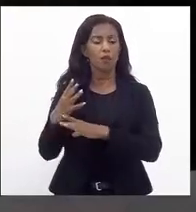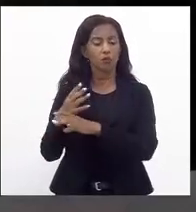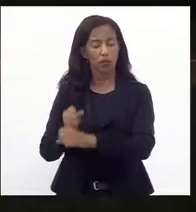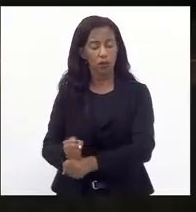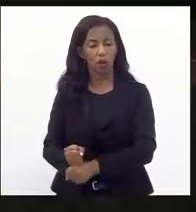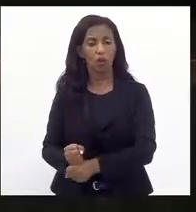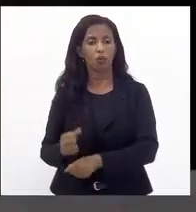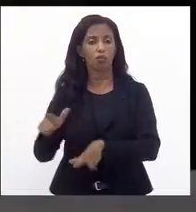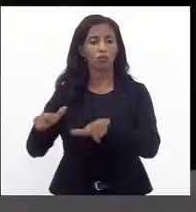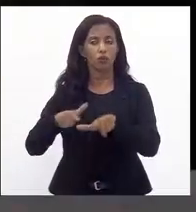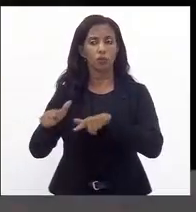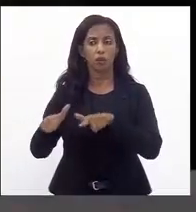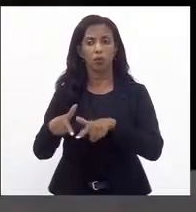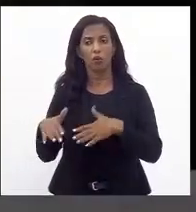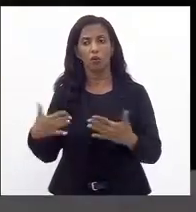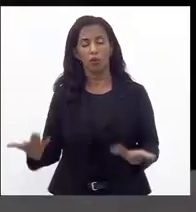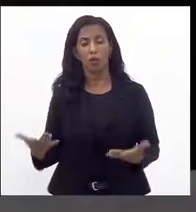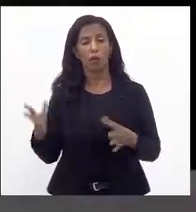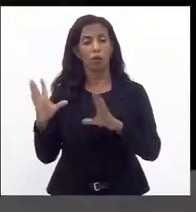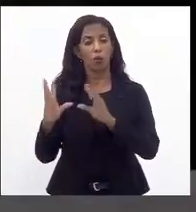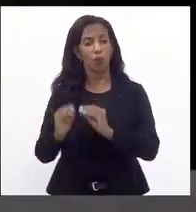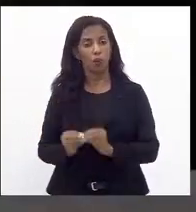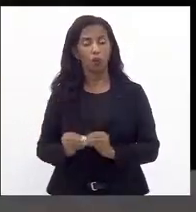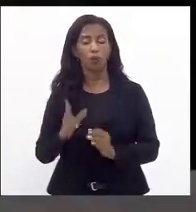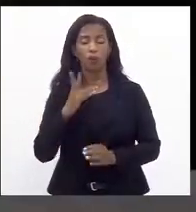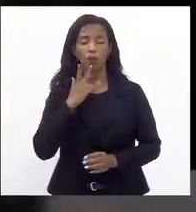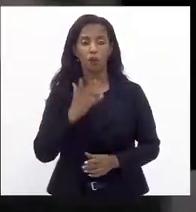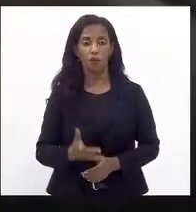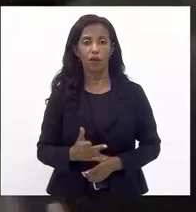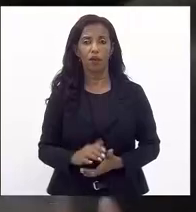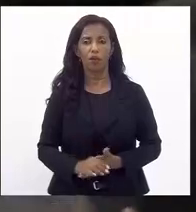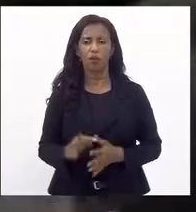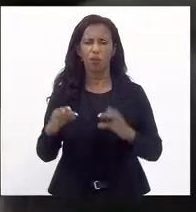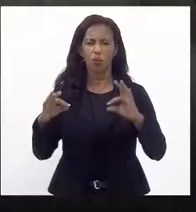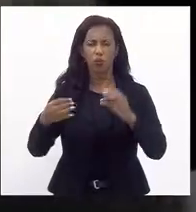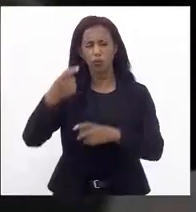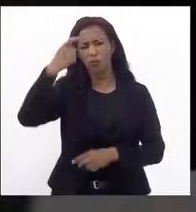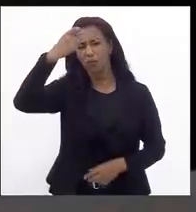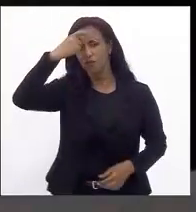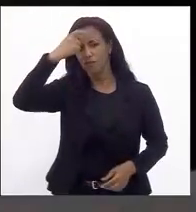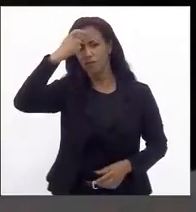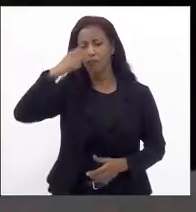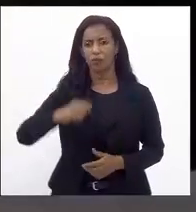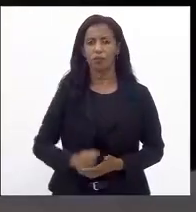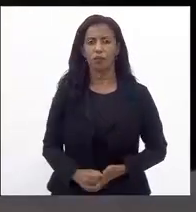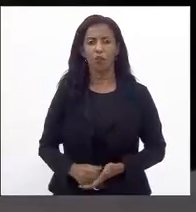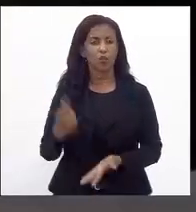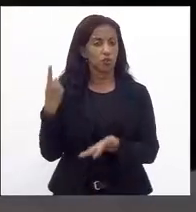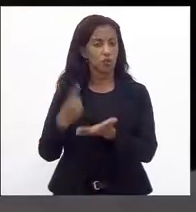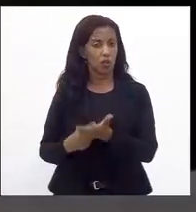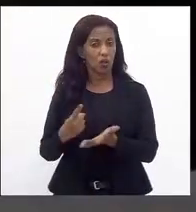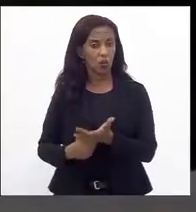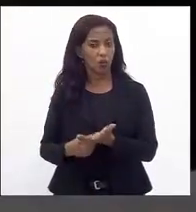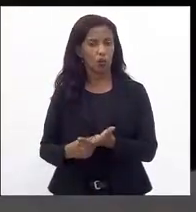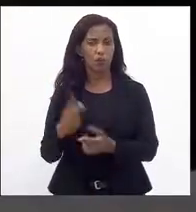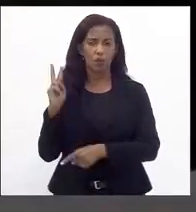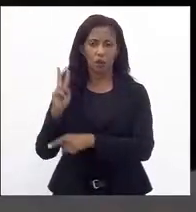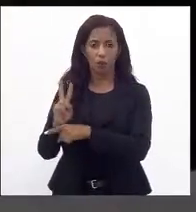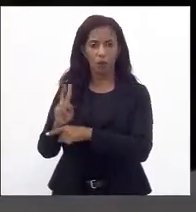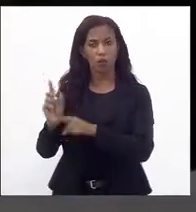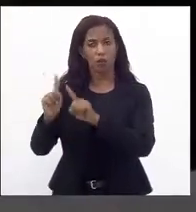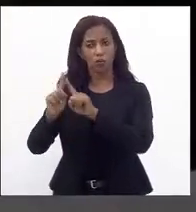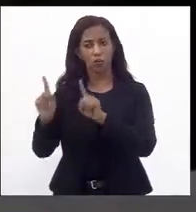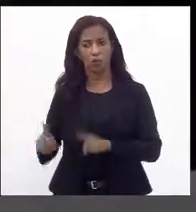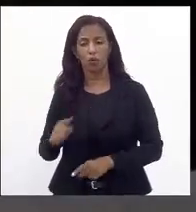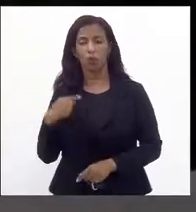cálculo dois servidores então concluo dizendo que com toda consciência de quem cumpre acordo e de quem defende o